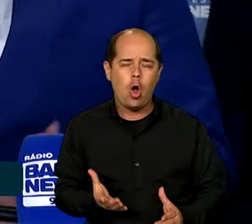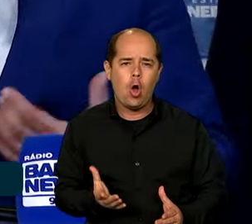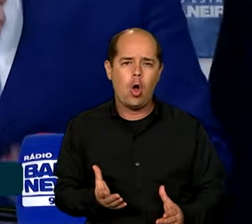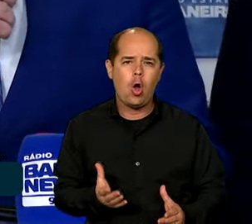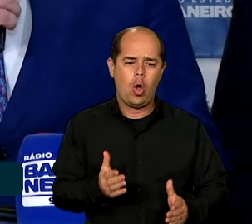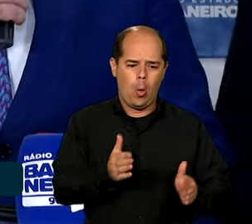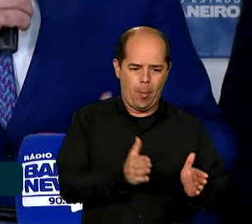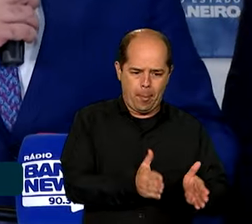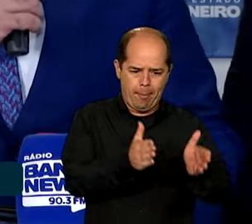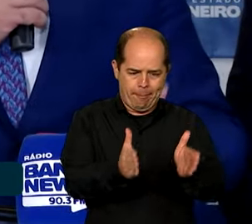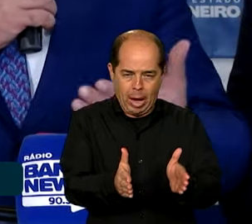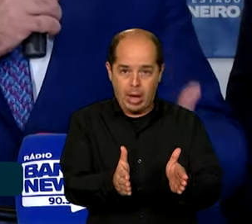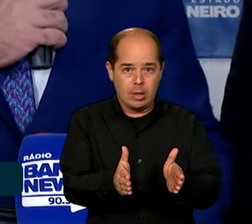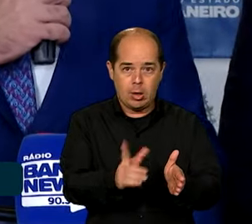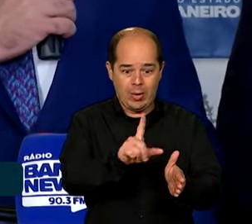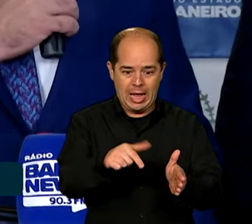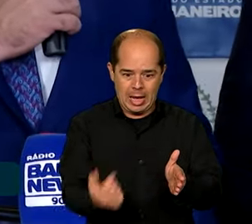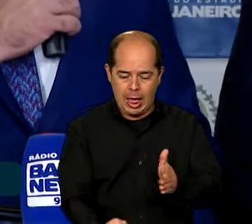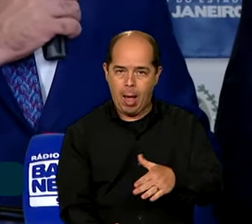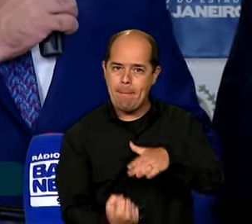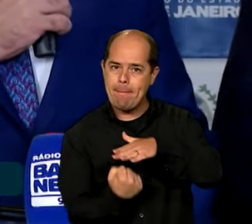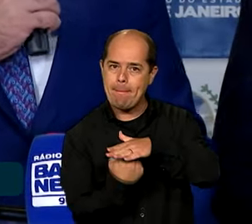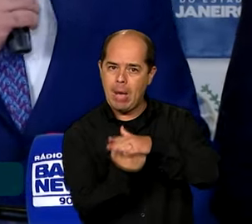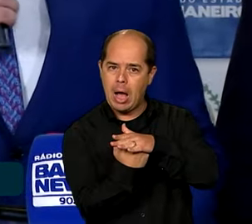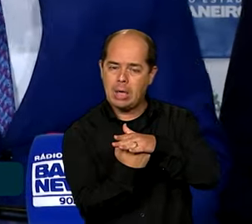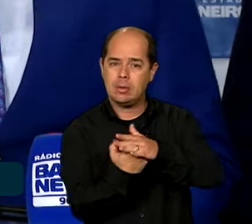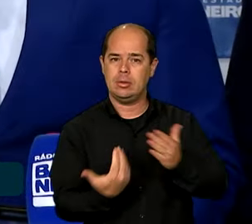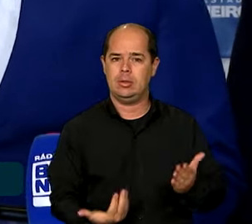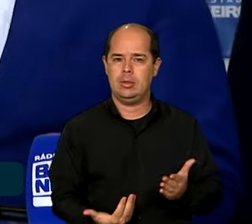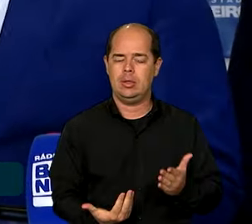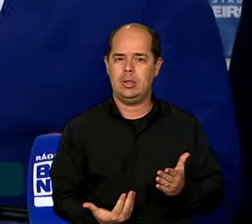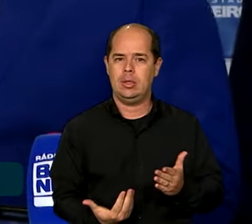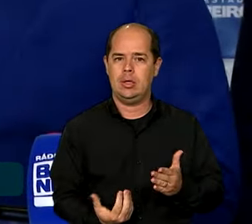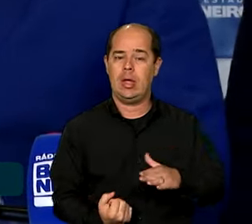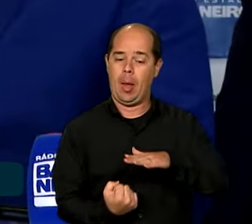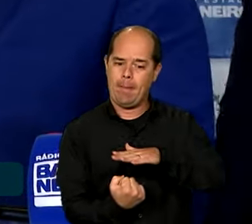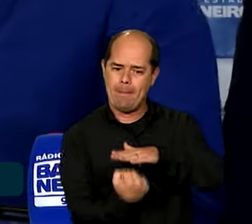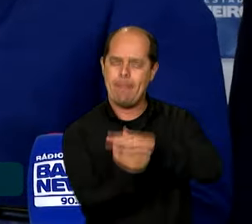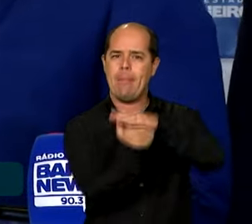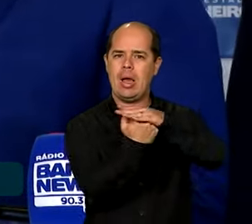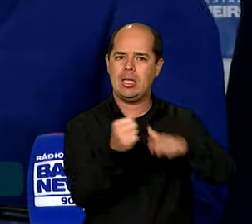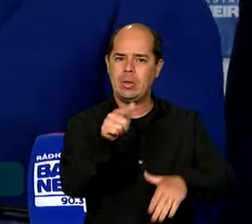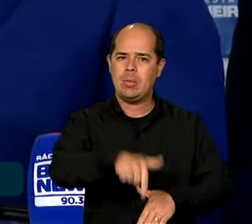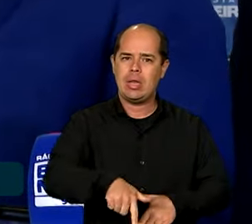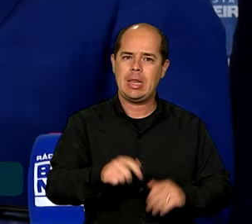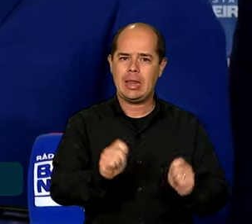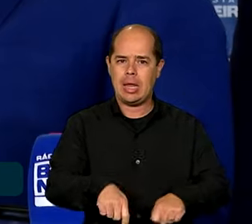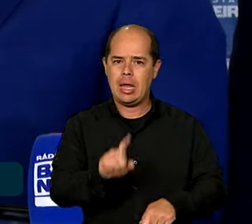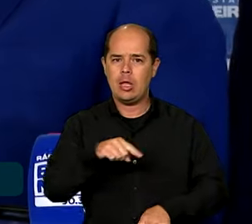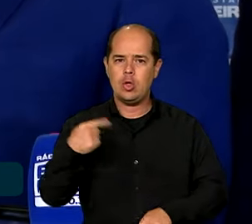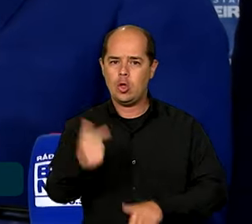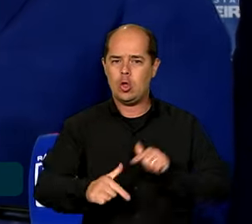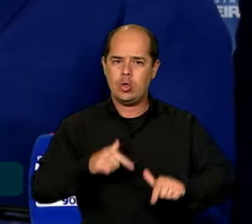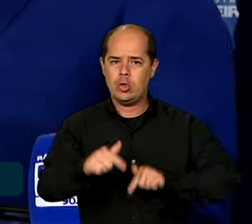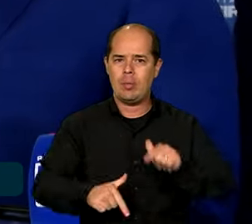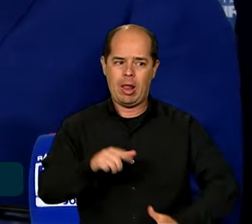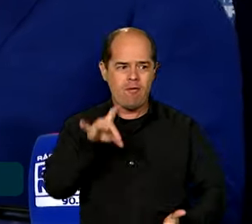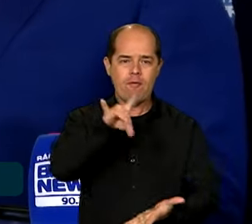ele é um pilar fundamental para que a gente possa dar resultados reais e não